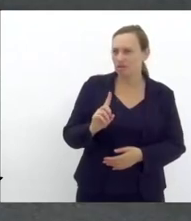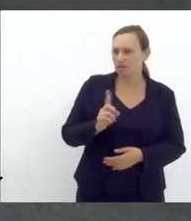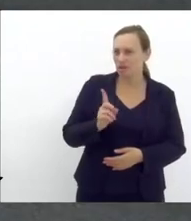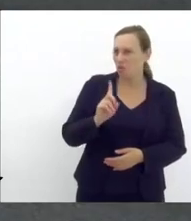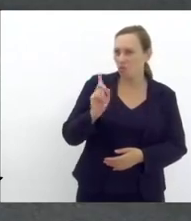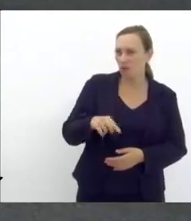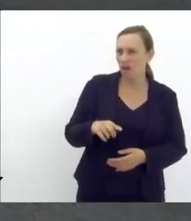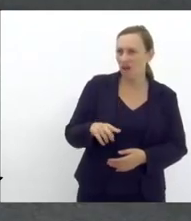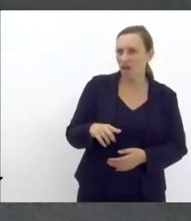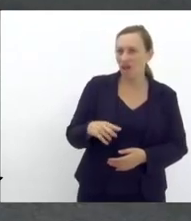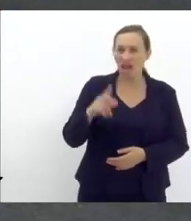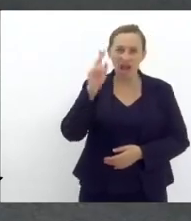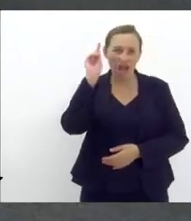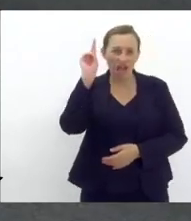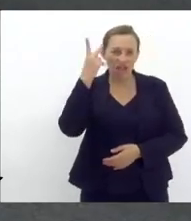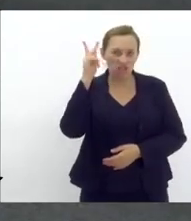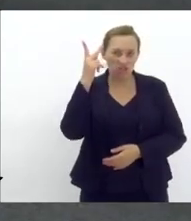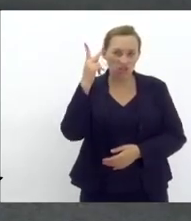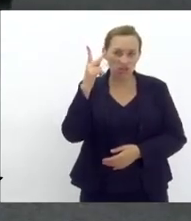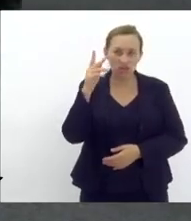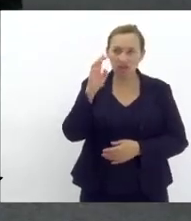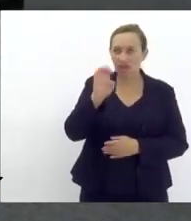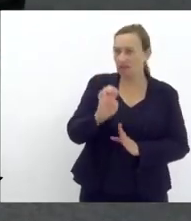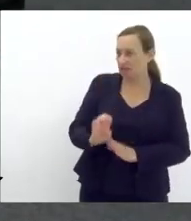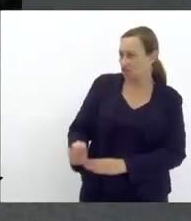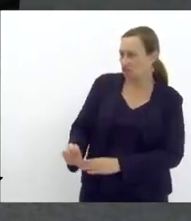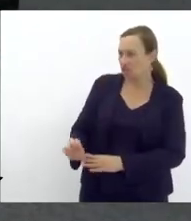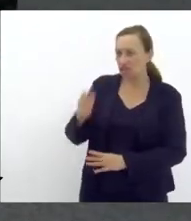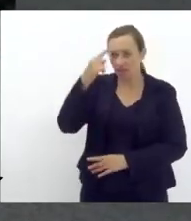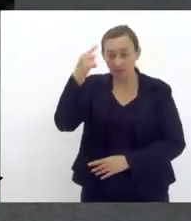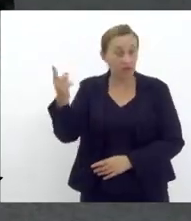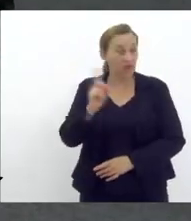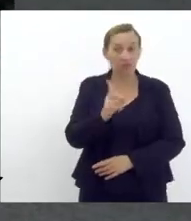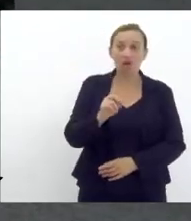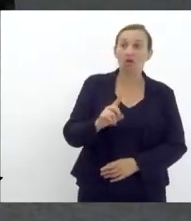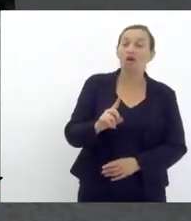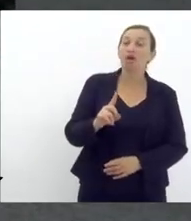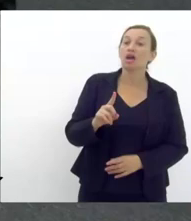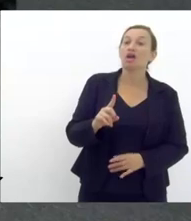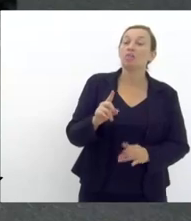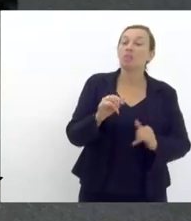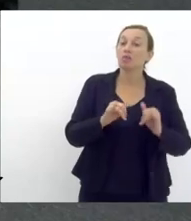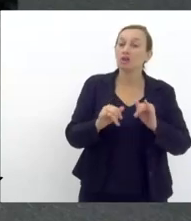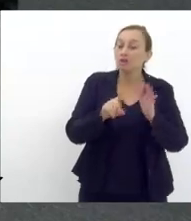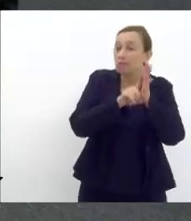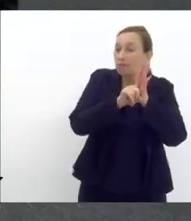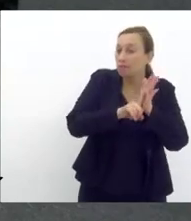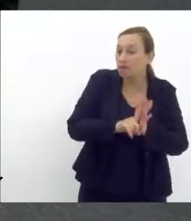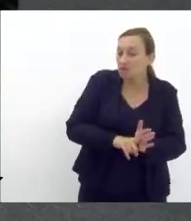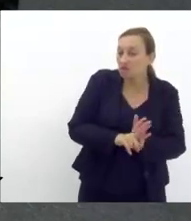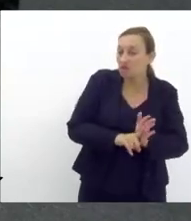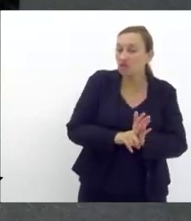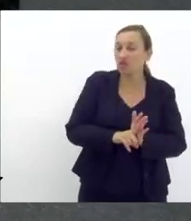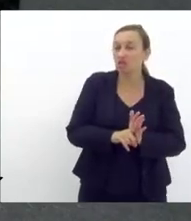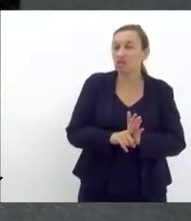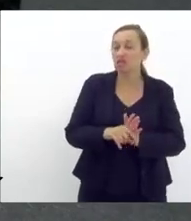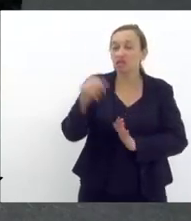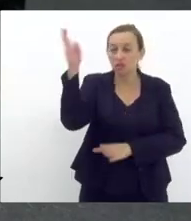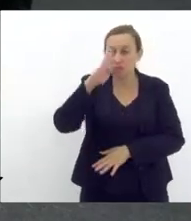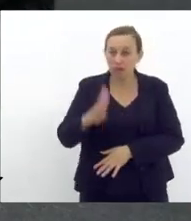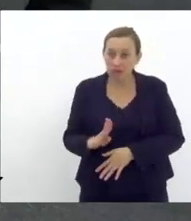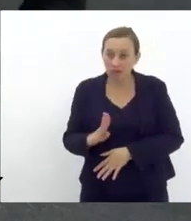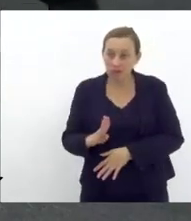que a esquerda e mentor é o dado da rede Brasileira de pesquisas insoberania e segurança